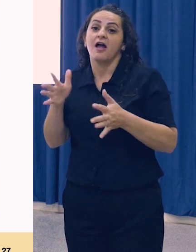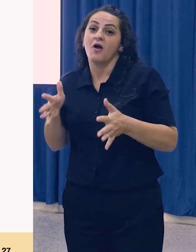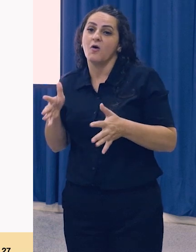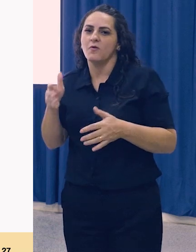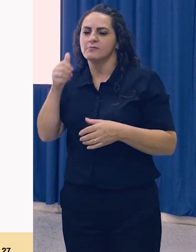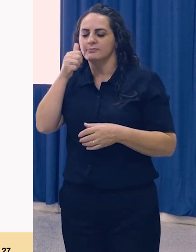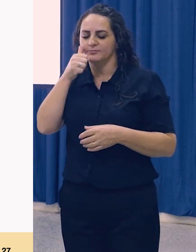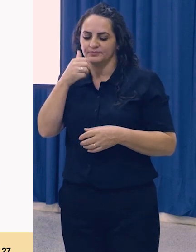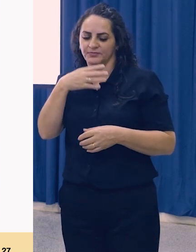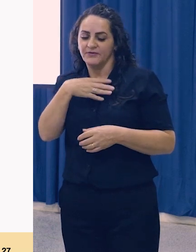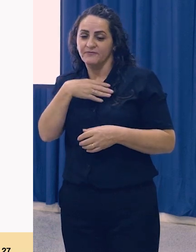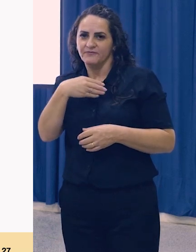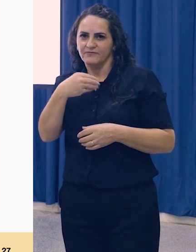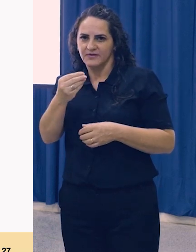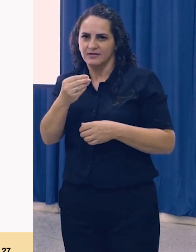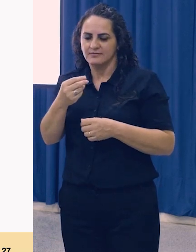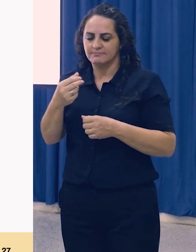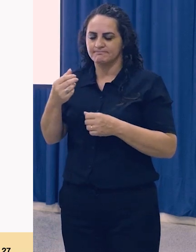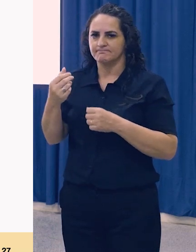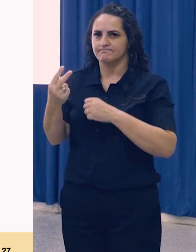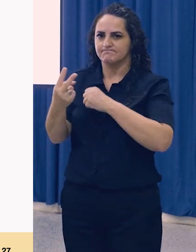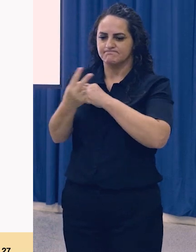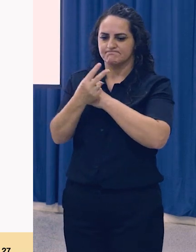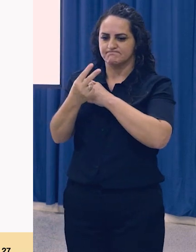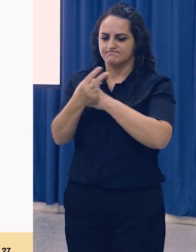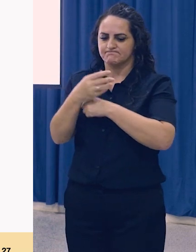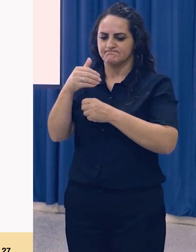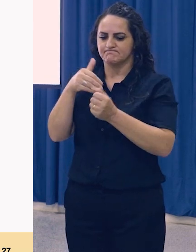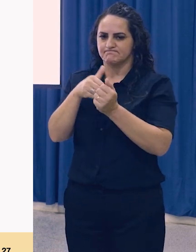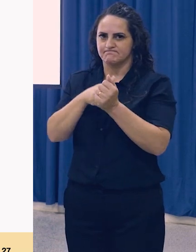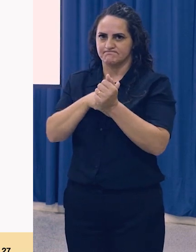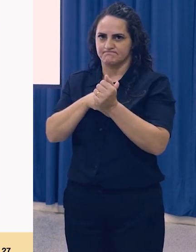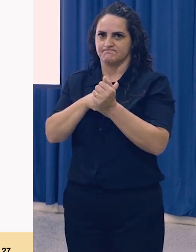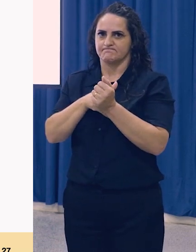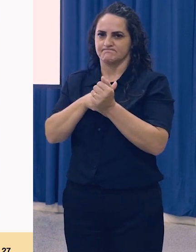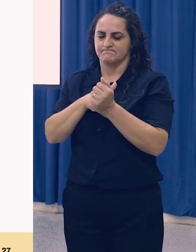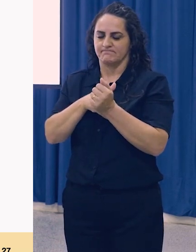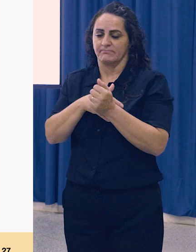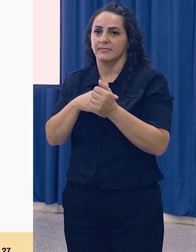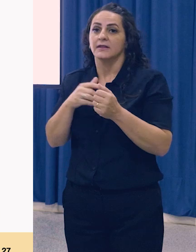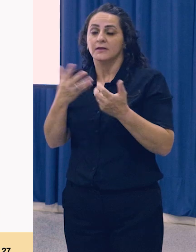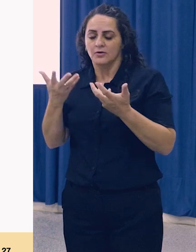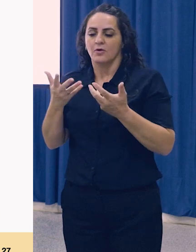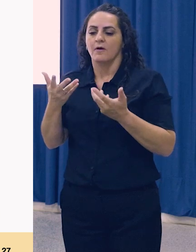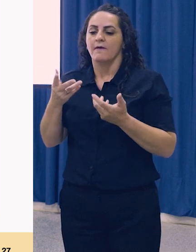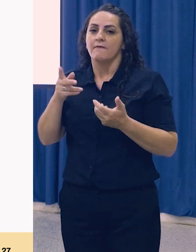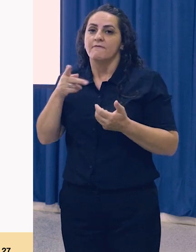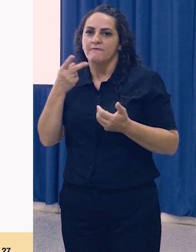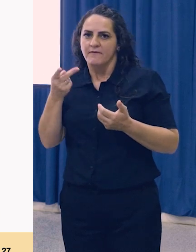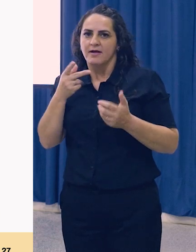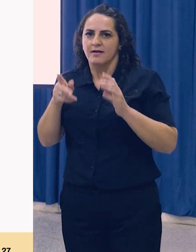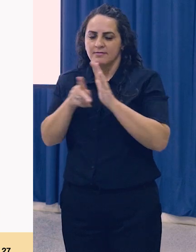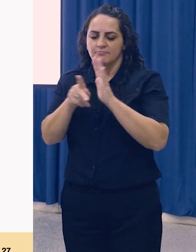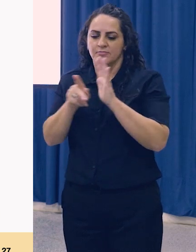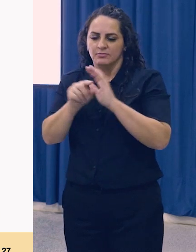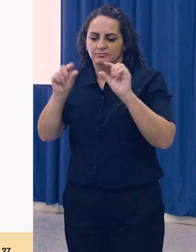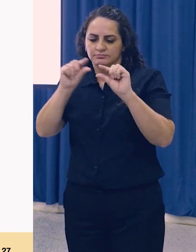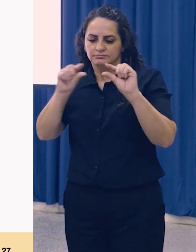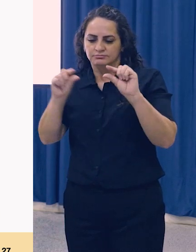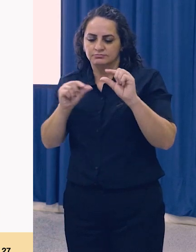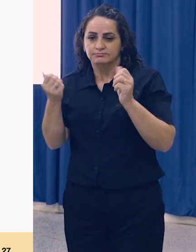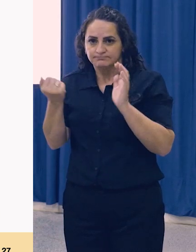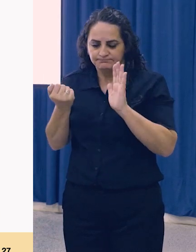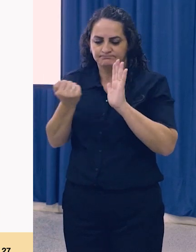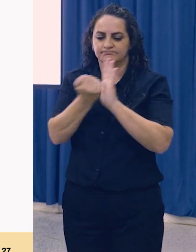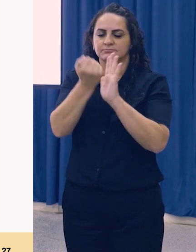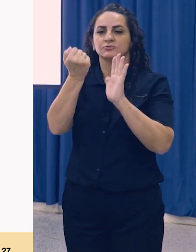segredo sombrio. Então, assim, ao mesmo tempo que a gente fala do personagem, a gente marcou os atores que